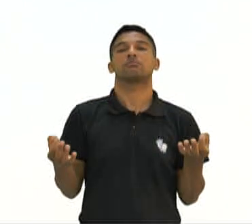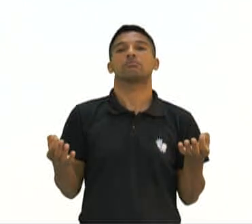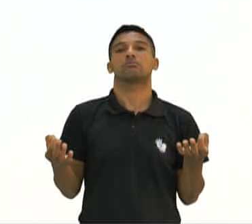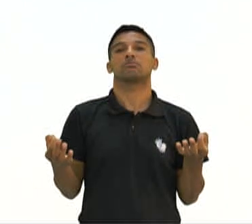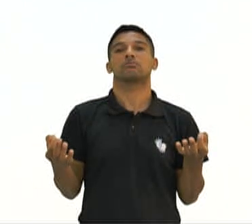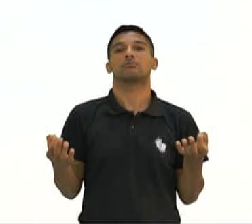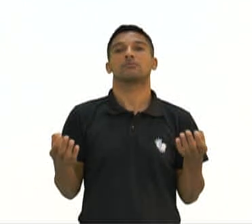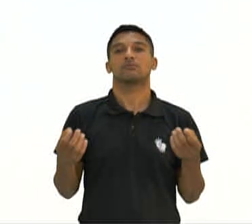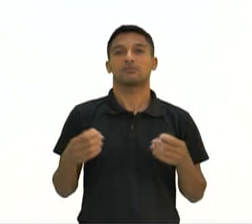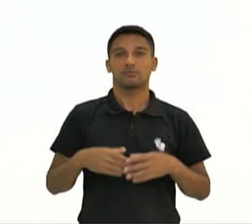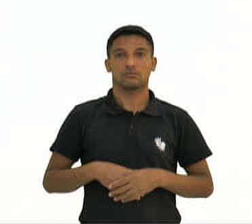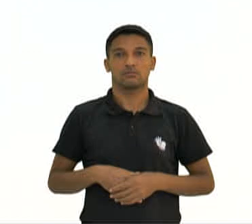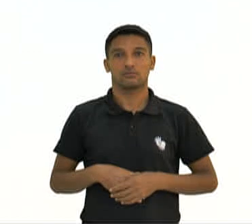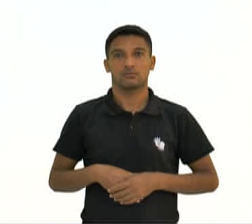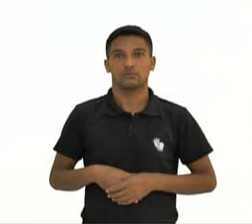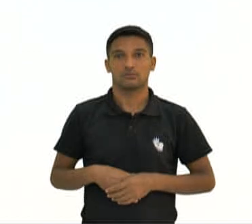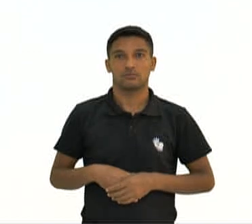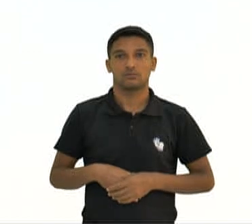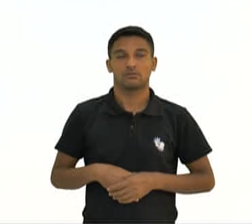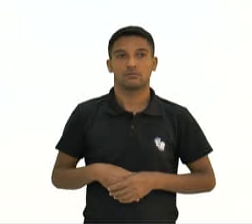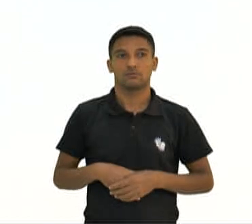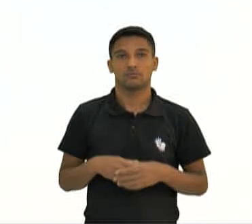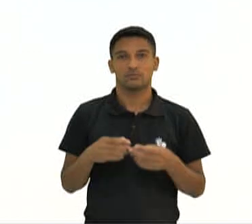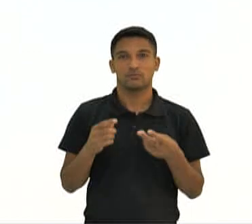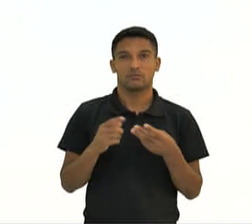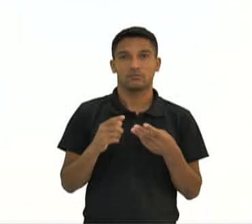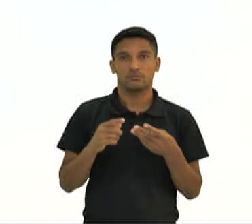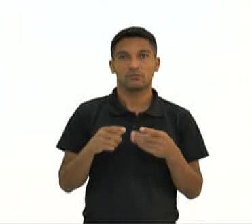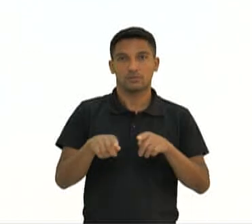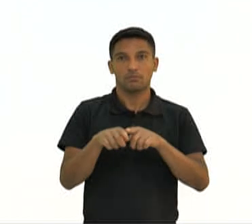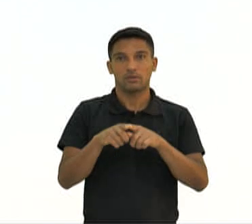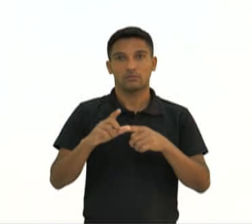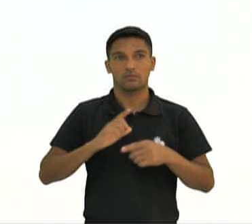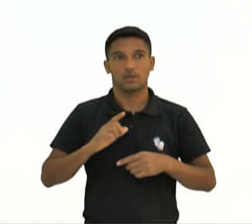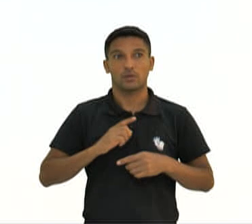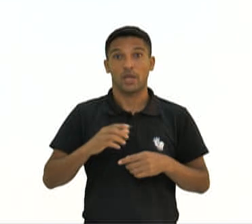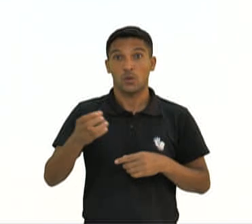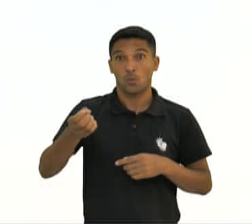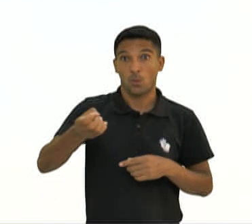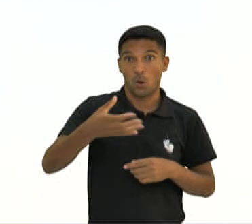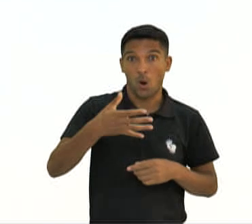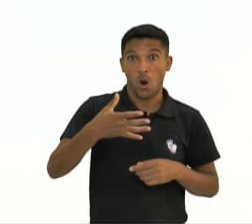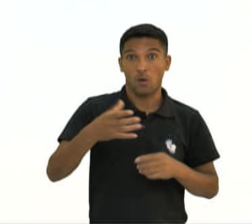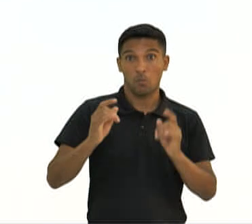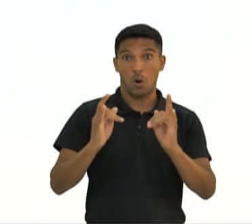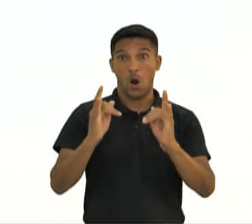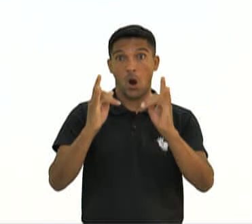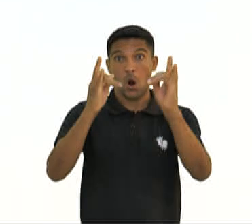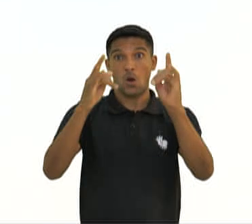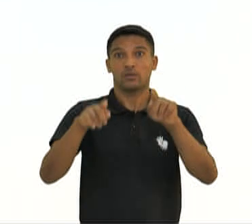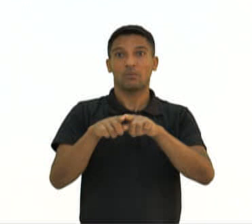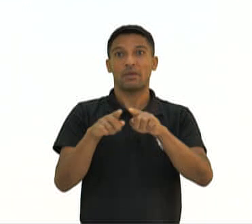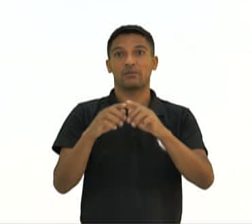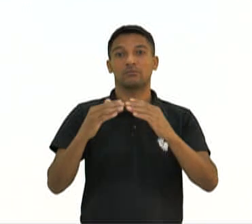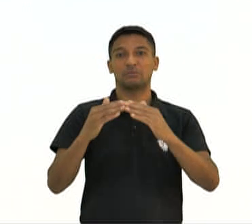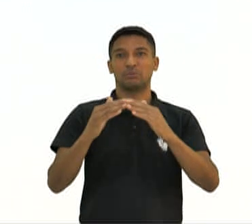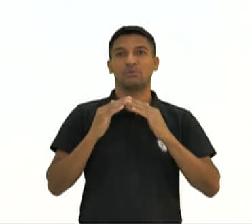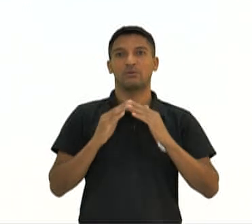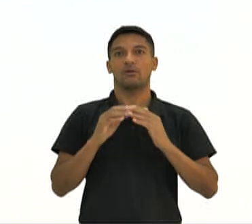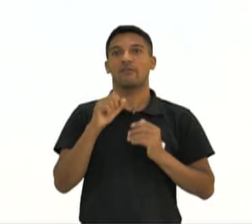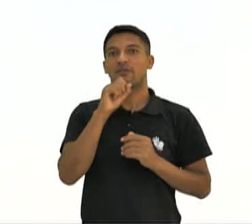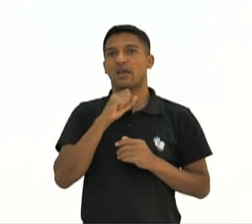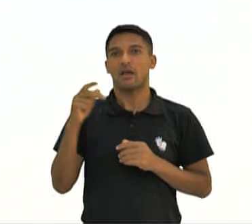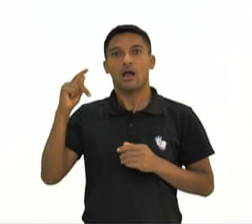e o antigo, né? A população é de 9 milhões de pessoas. Aqui, olha, esse aqui é o mais interessante,